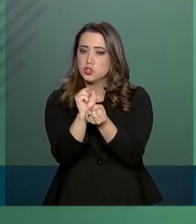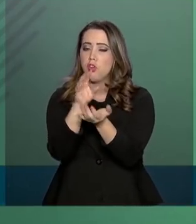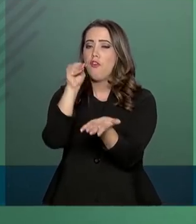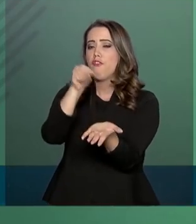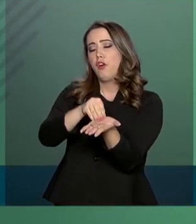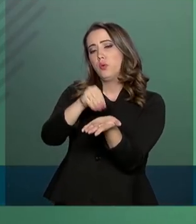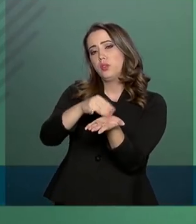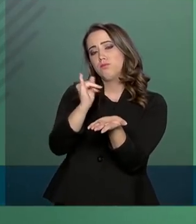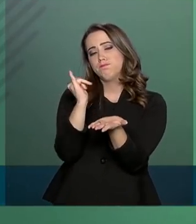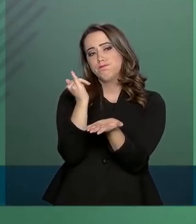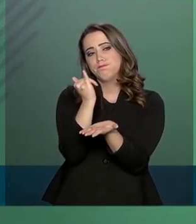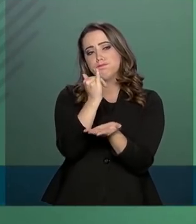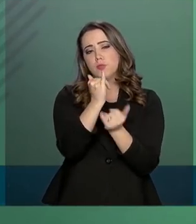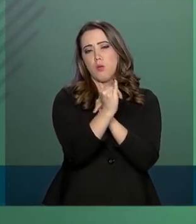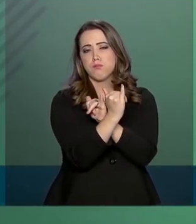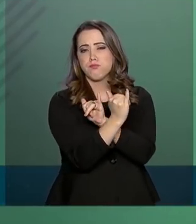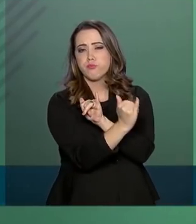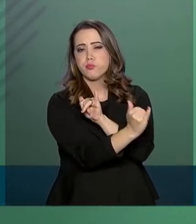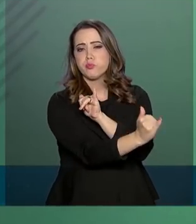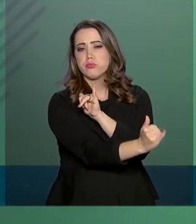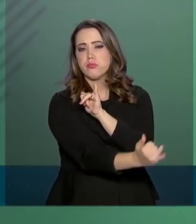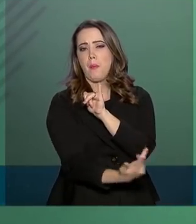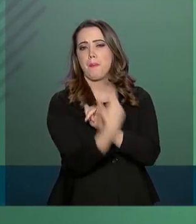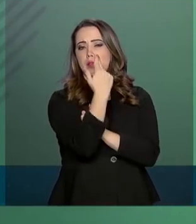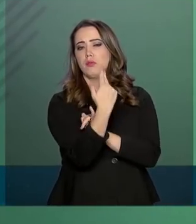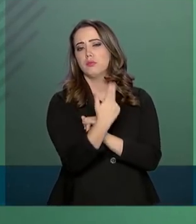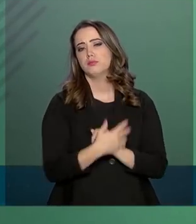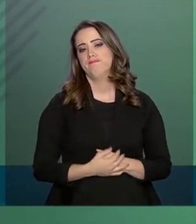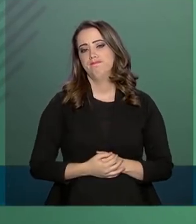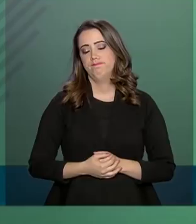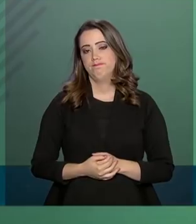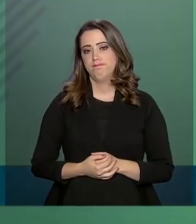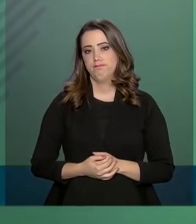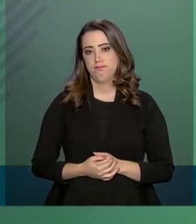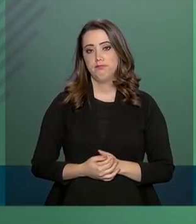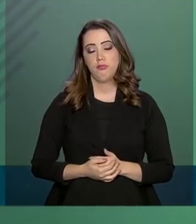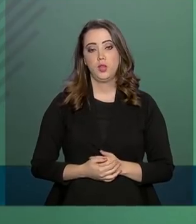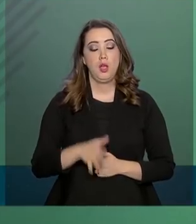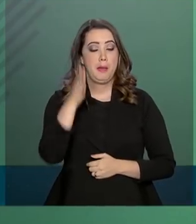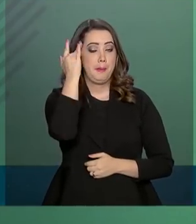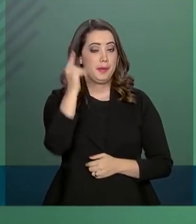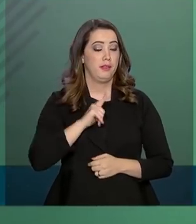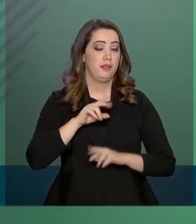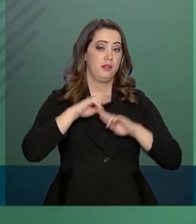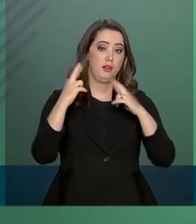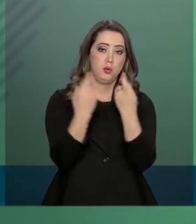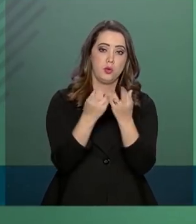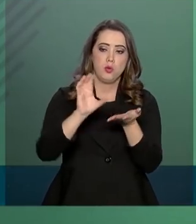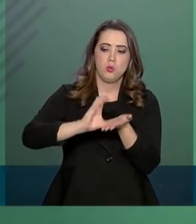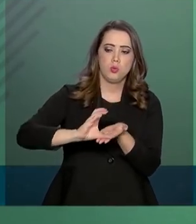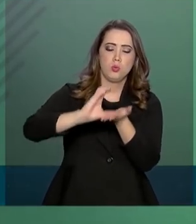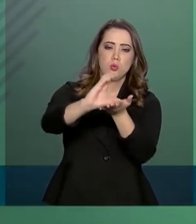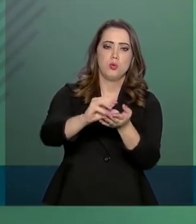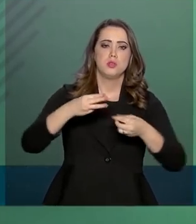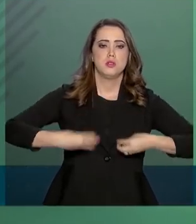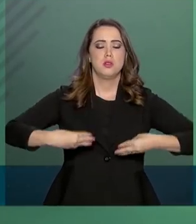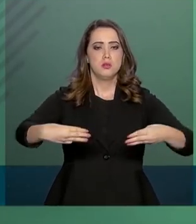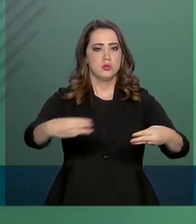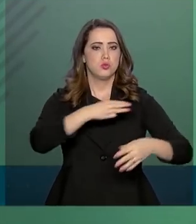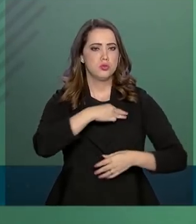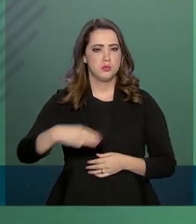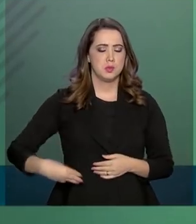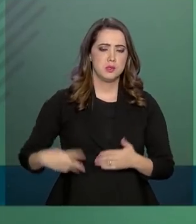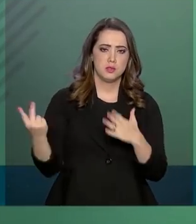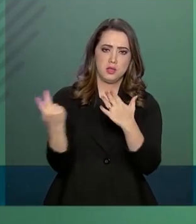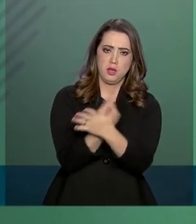amanhã nós teremos as atividades do nosso conselho de ministros conselho de governo sendo